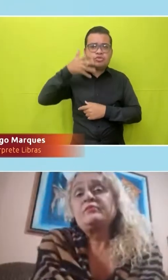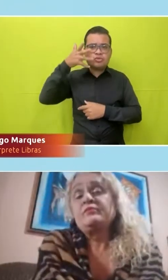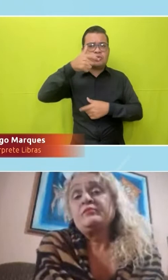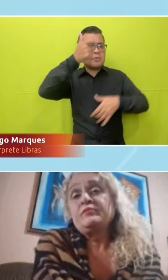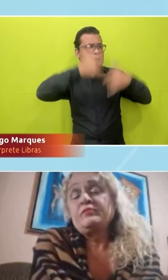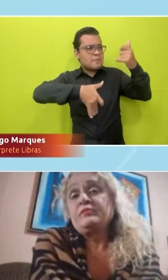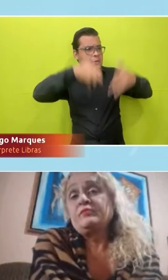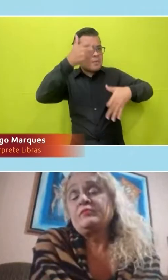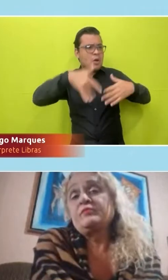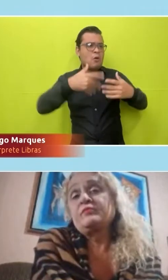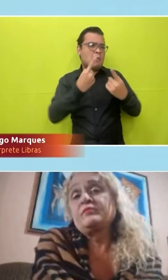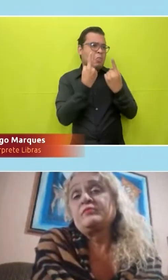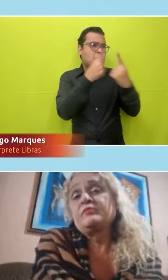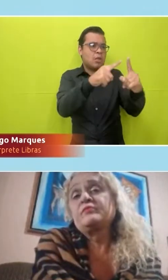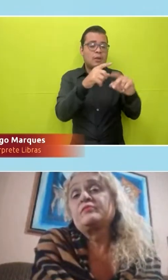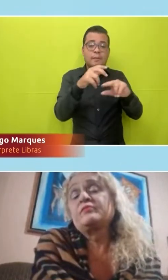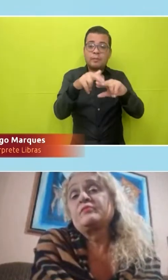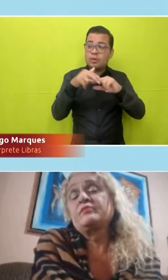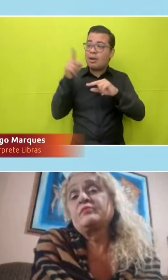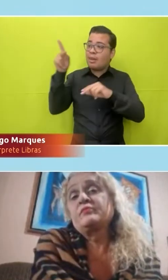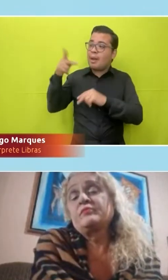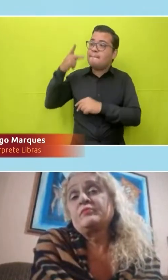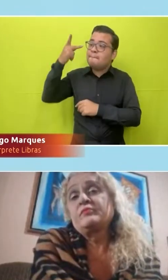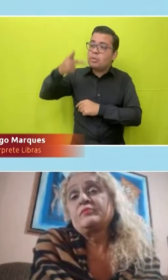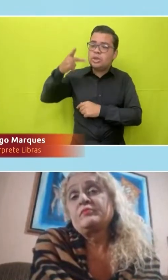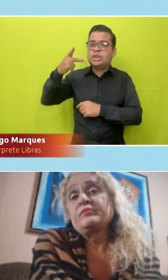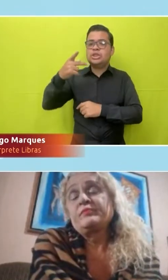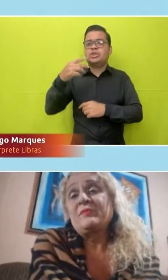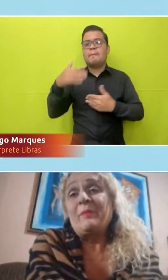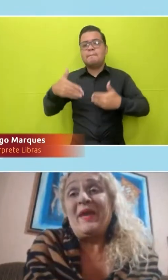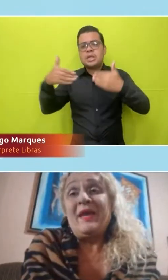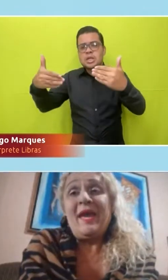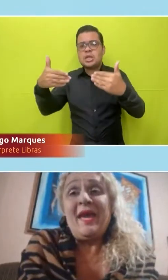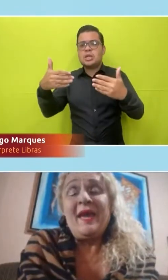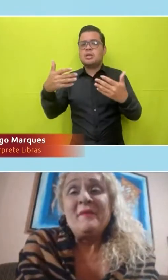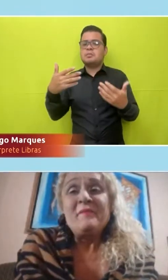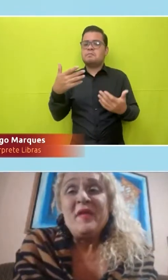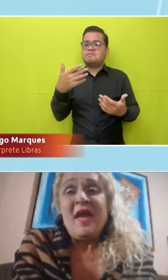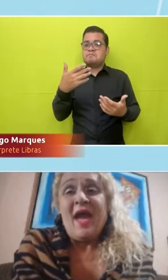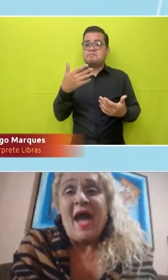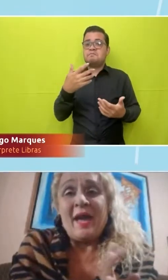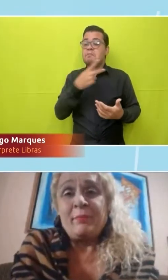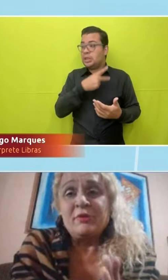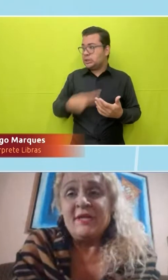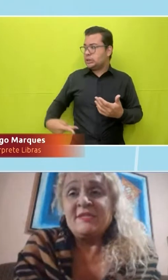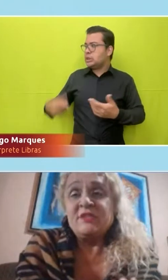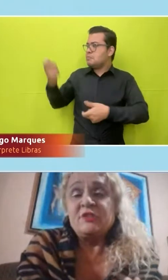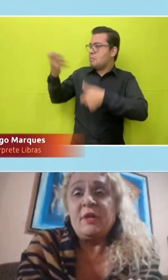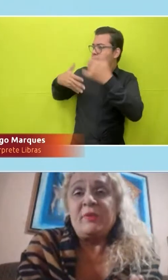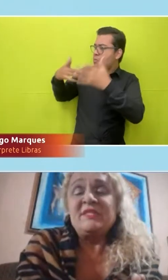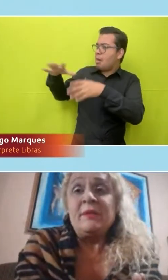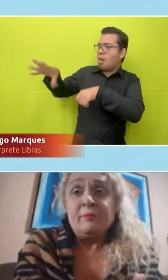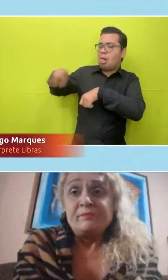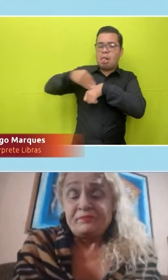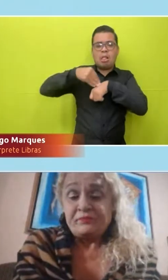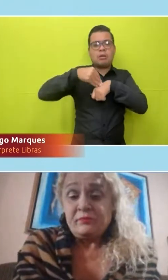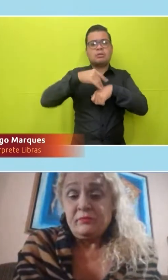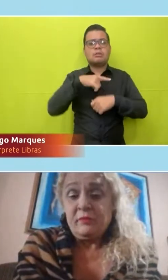Dos ministros, do presidente. Bem, a importância de, por